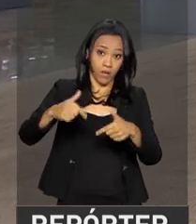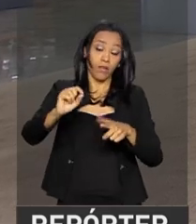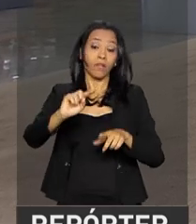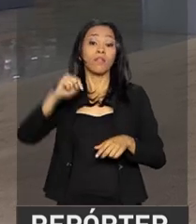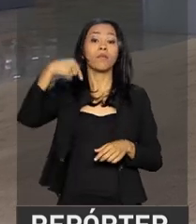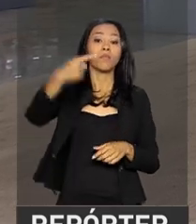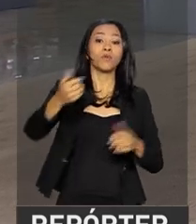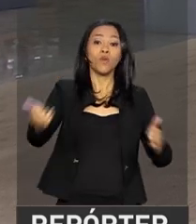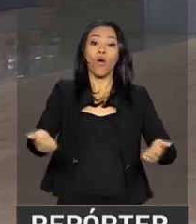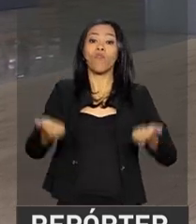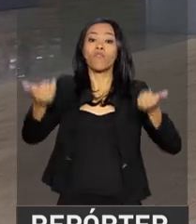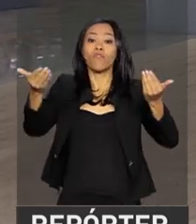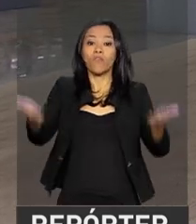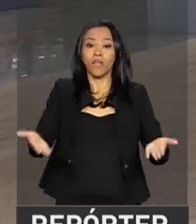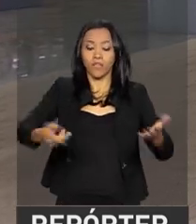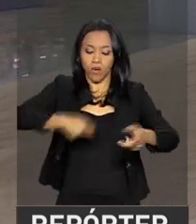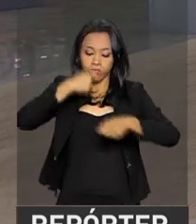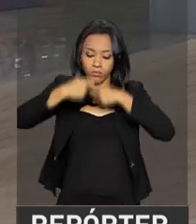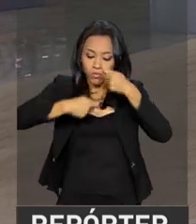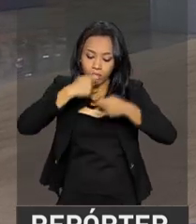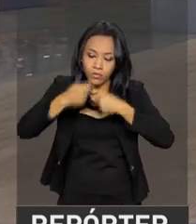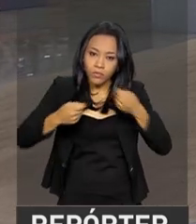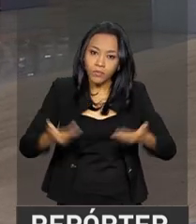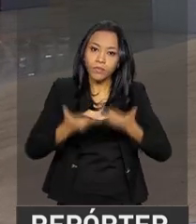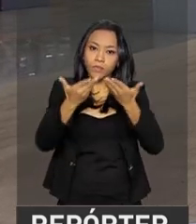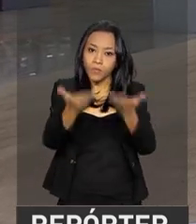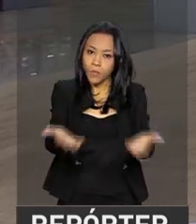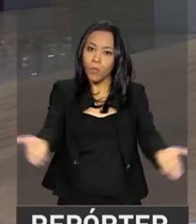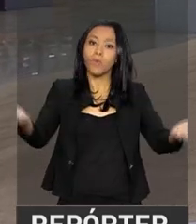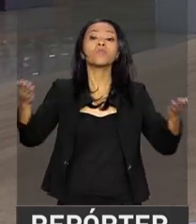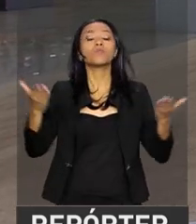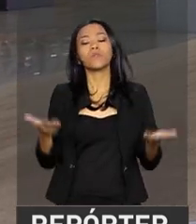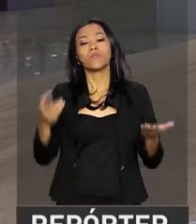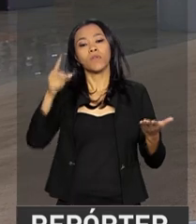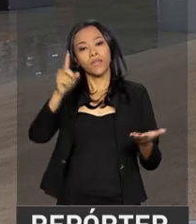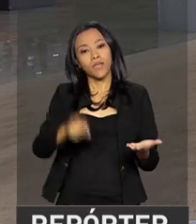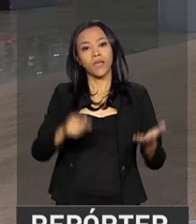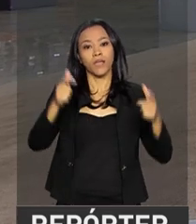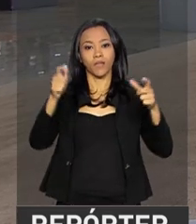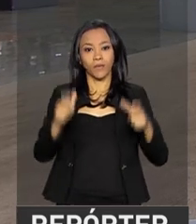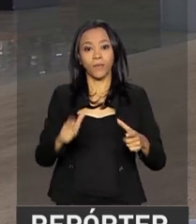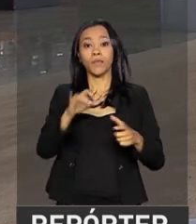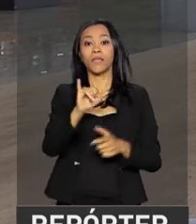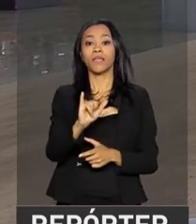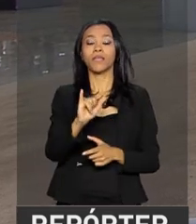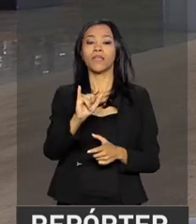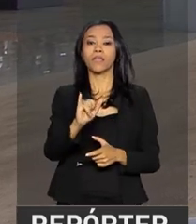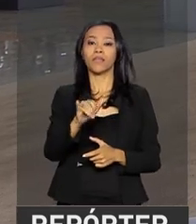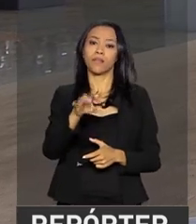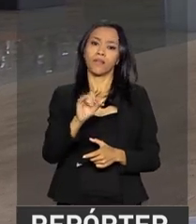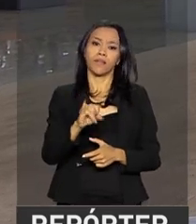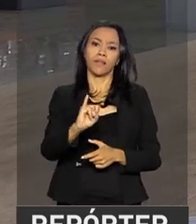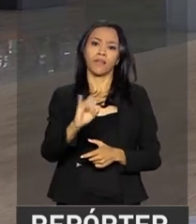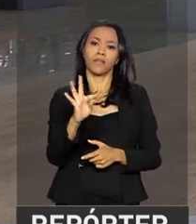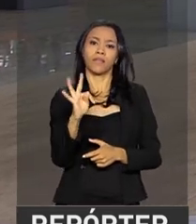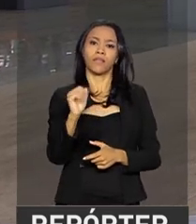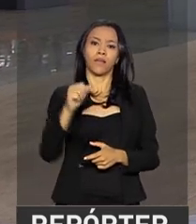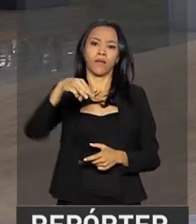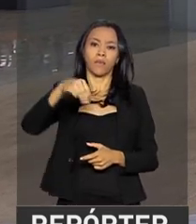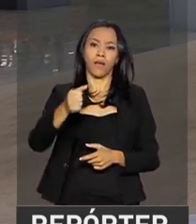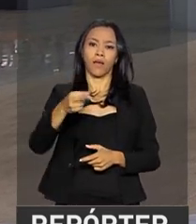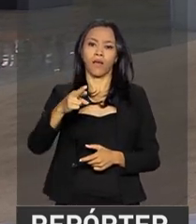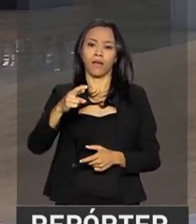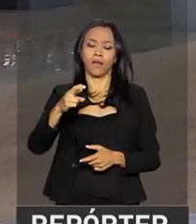temer oferece um almoço em homenagem ao colega lá no palácio do itamaraty sede do ministério das relações exteriores fica aqui pertinho também